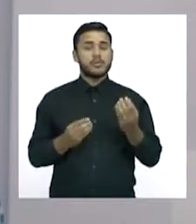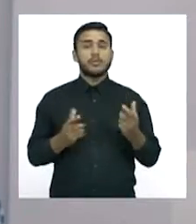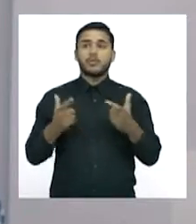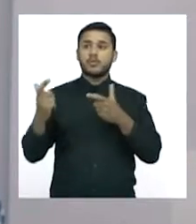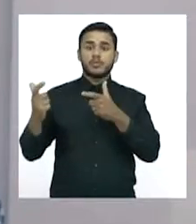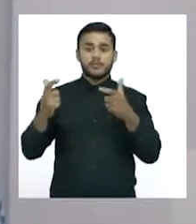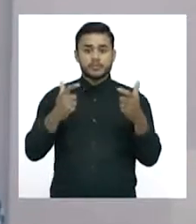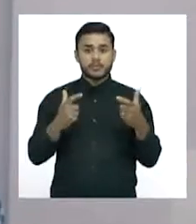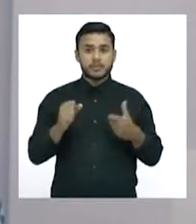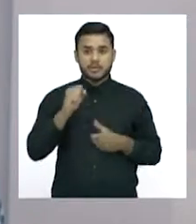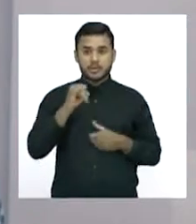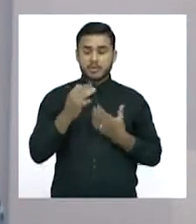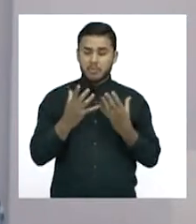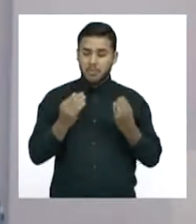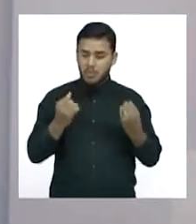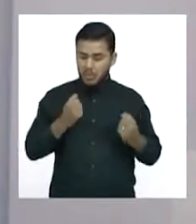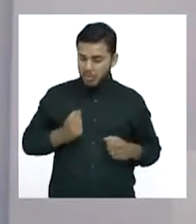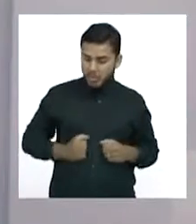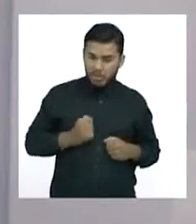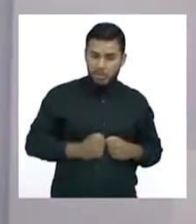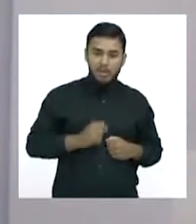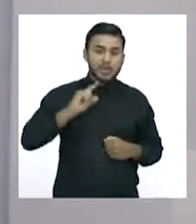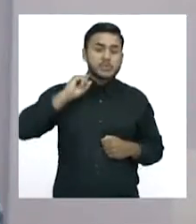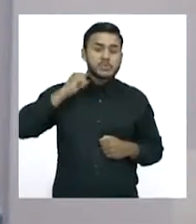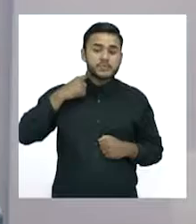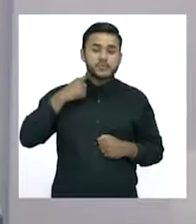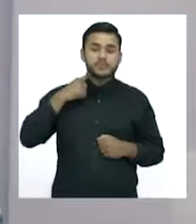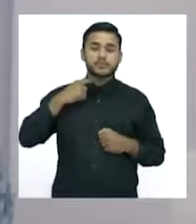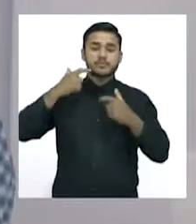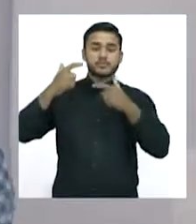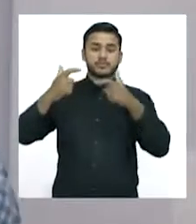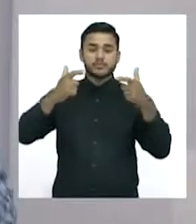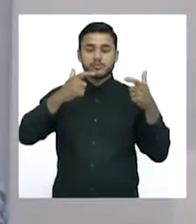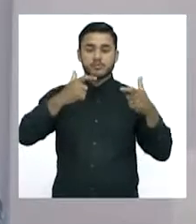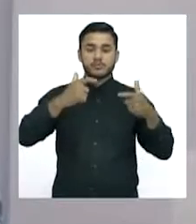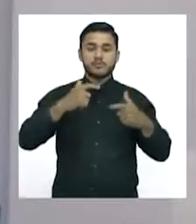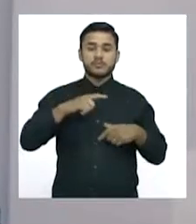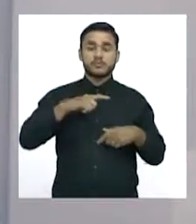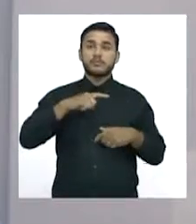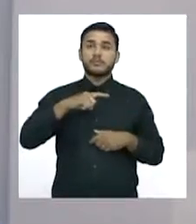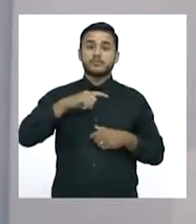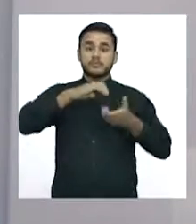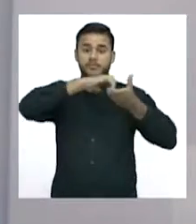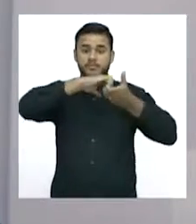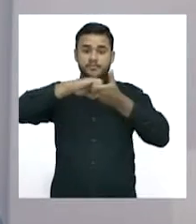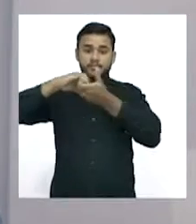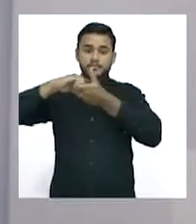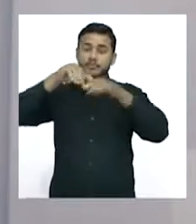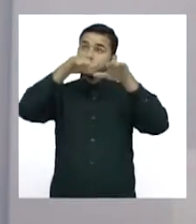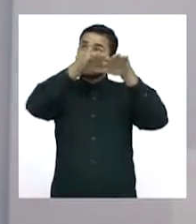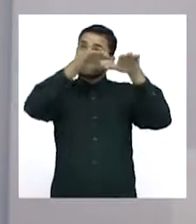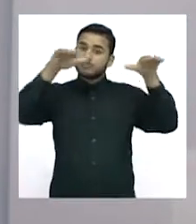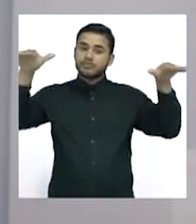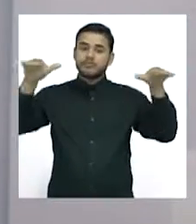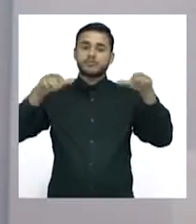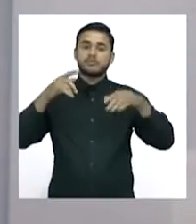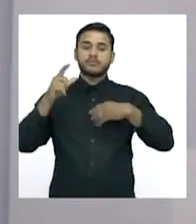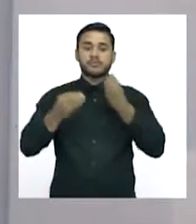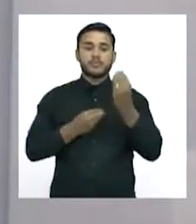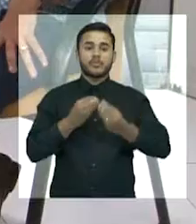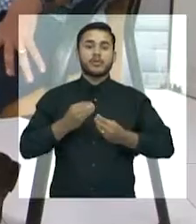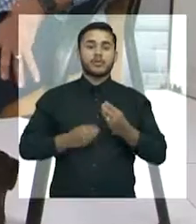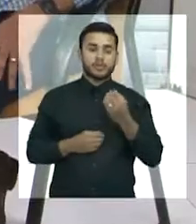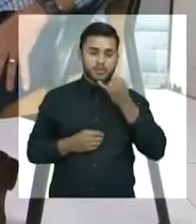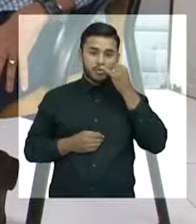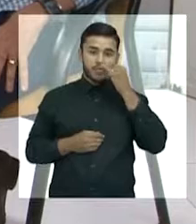local que tem o acúmulo de fezes, como é o caso dos forros, por exemplo, onde os pombos usam moradia, ele é um fator de risco. Um fator de